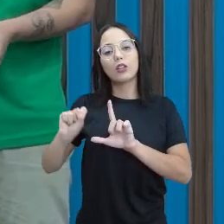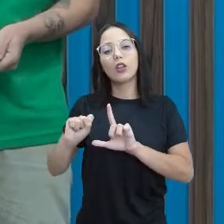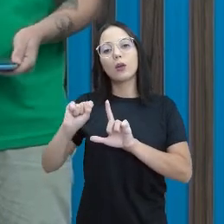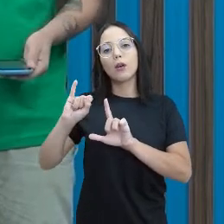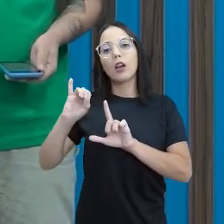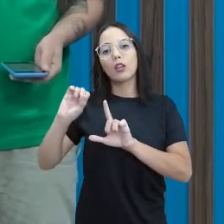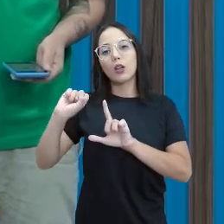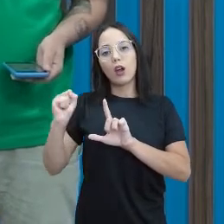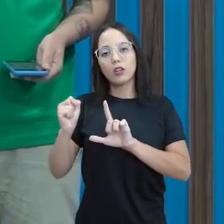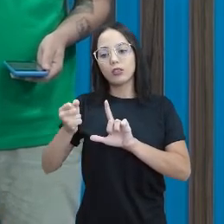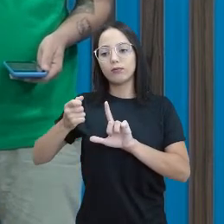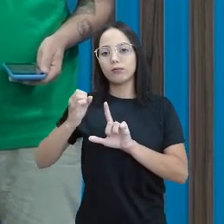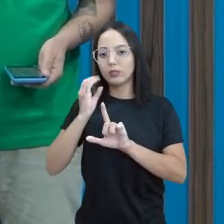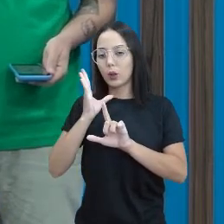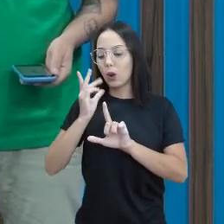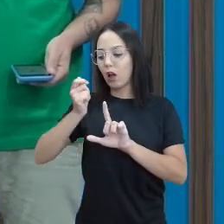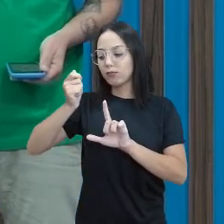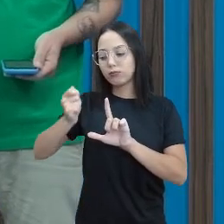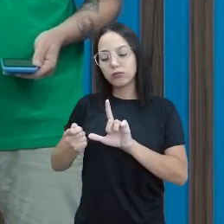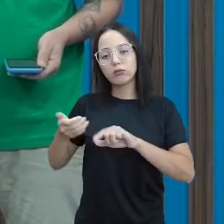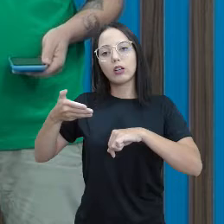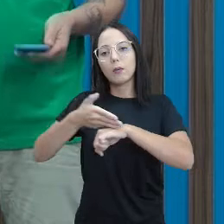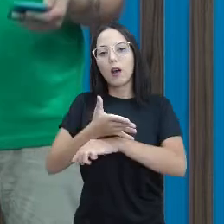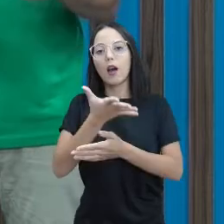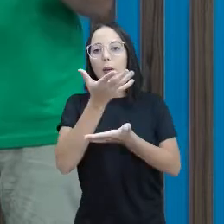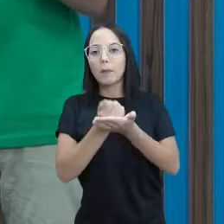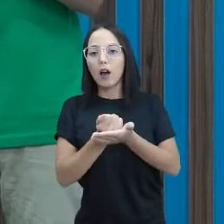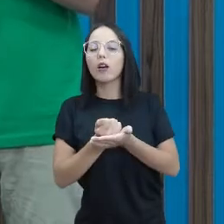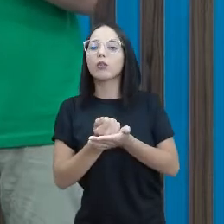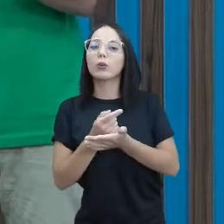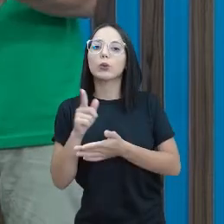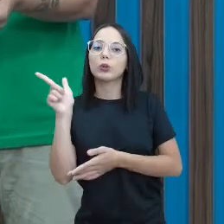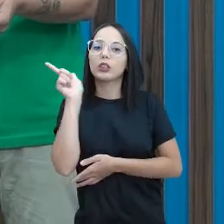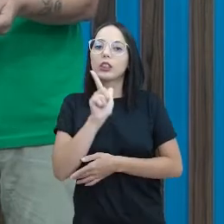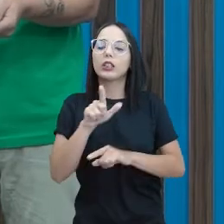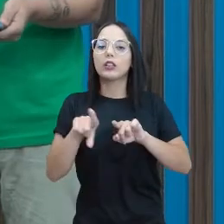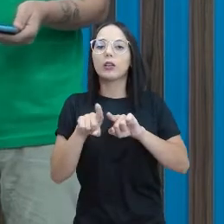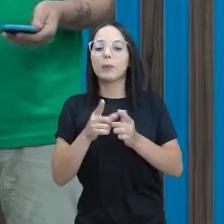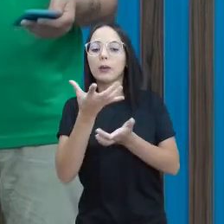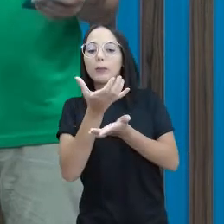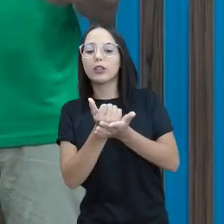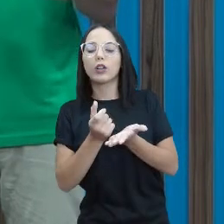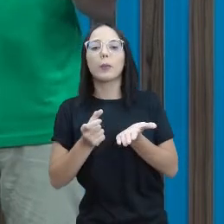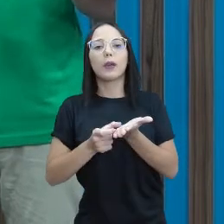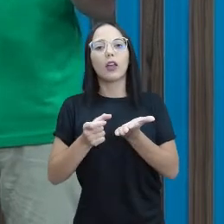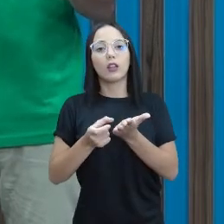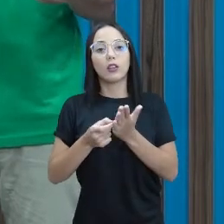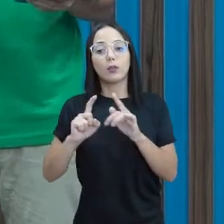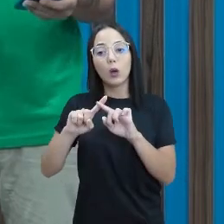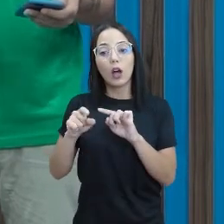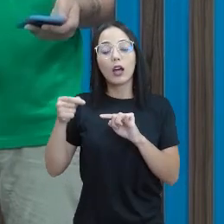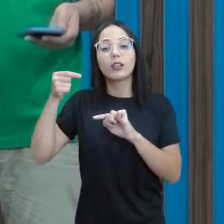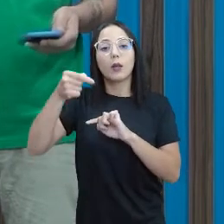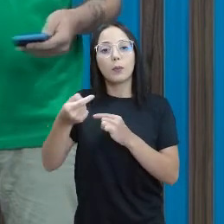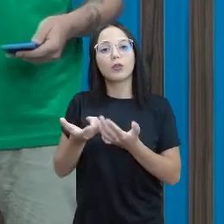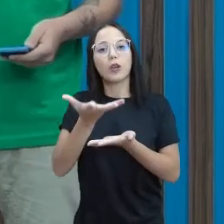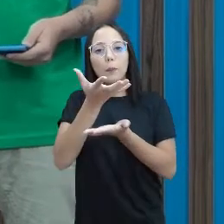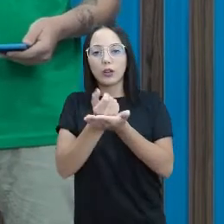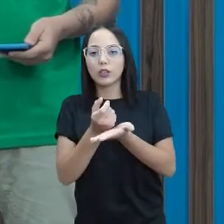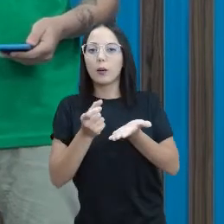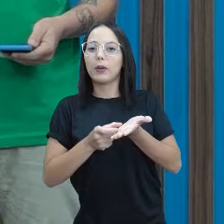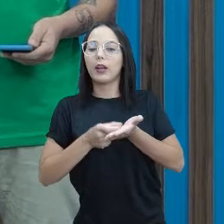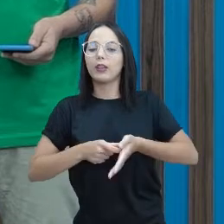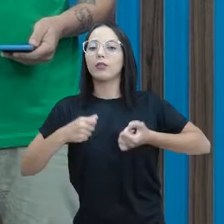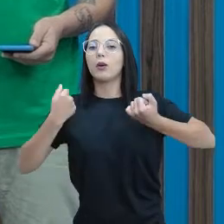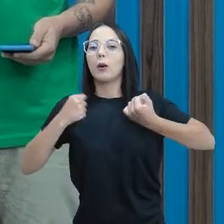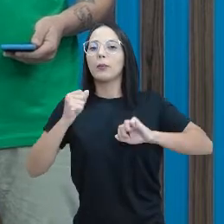iOS. Então, vai te levar lá para a Apple Store, onde você vai baixar o aplicativo. Depois de baixar o aplicativo, você vai